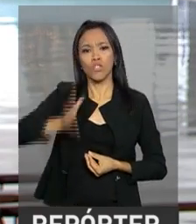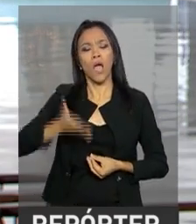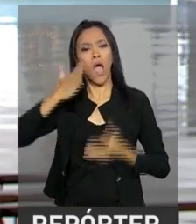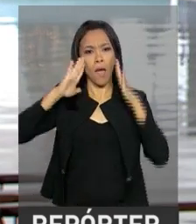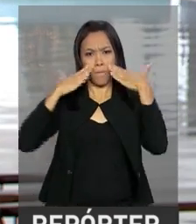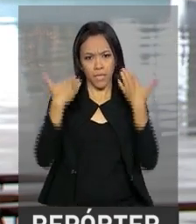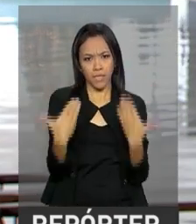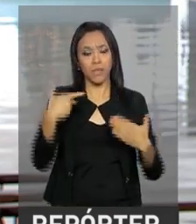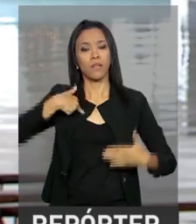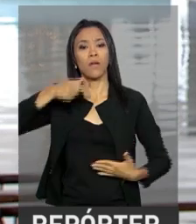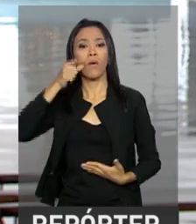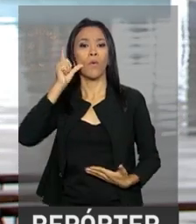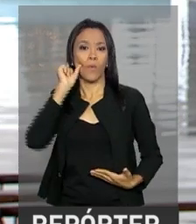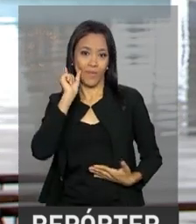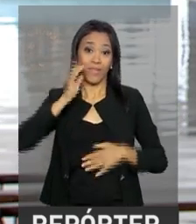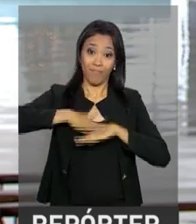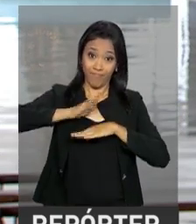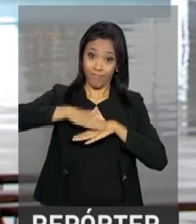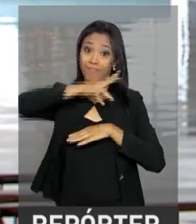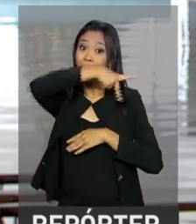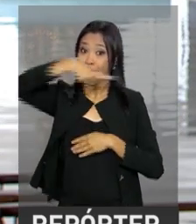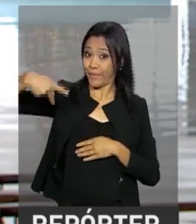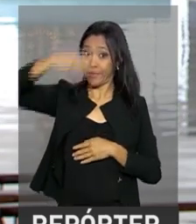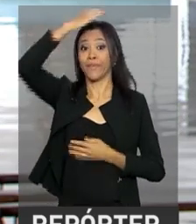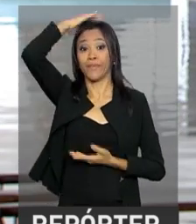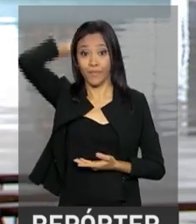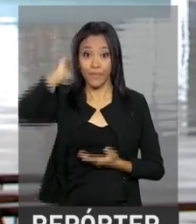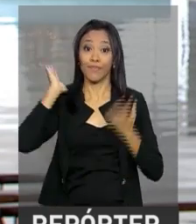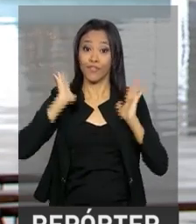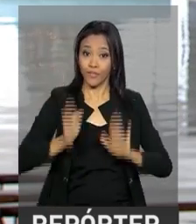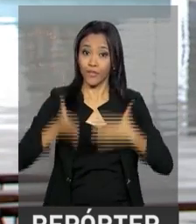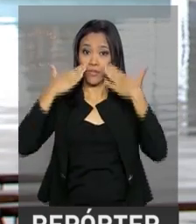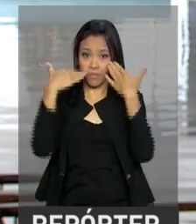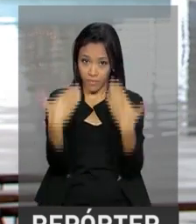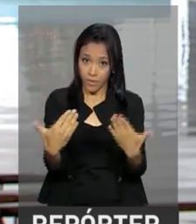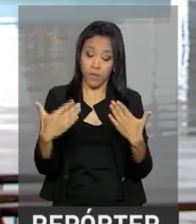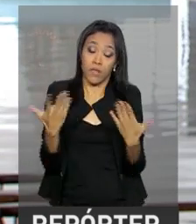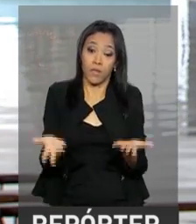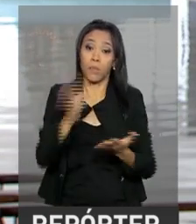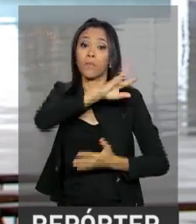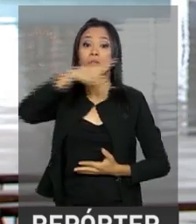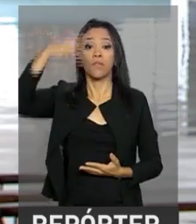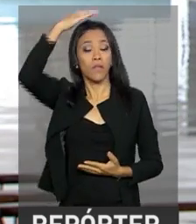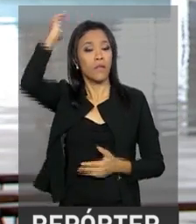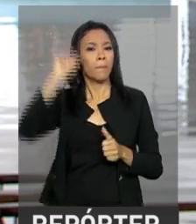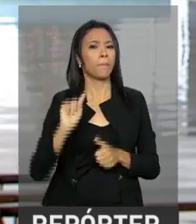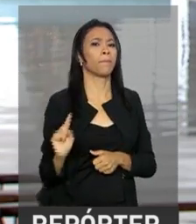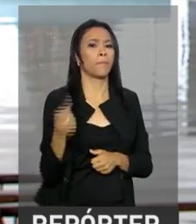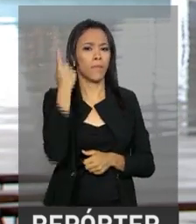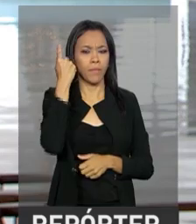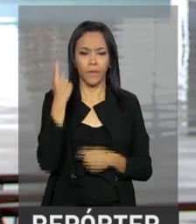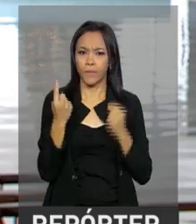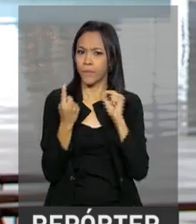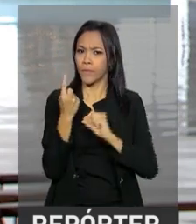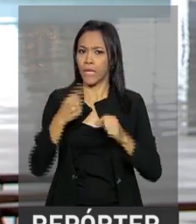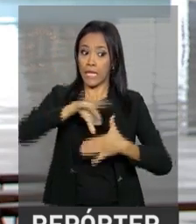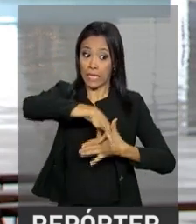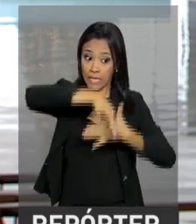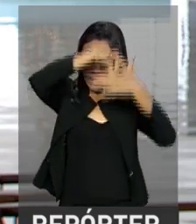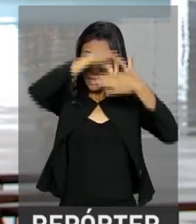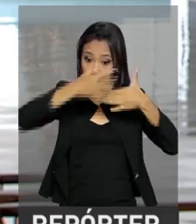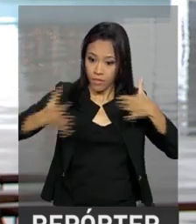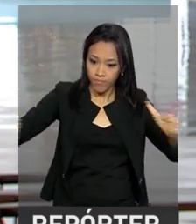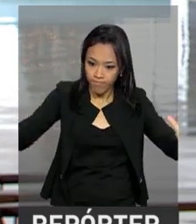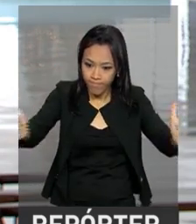apresentadas ontem pelo próprio Presidente da República Michel Temer o presidente Michel Temer apresentou primeiro a líderes da base aliada